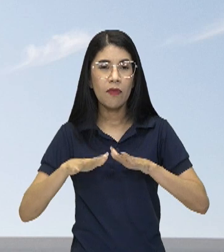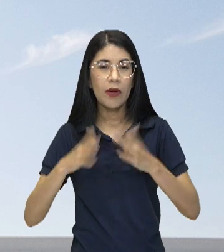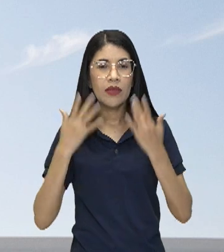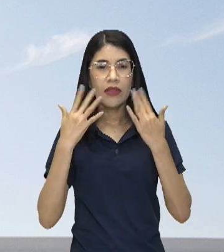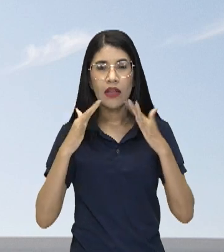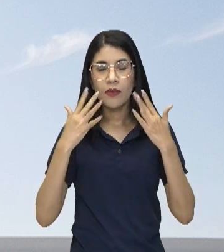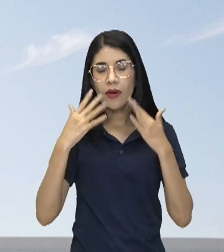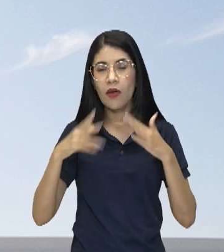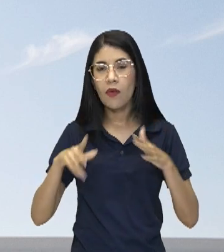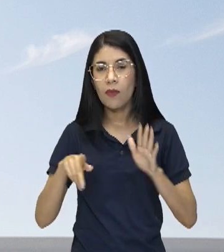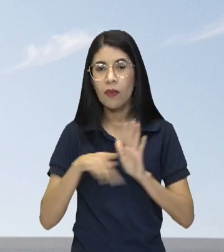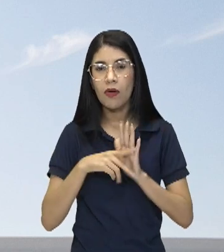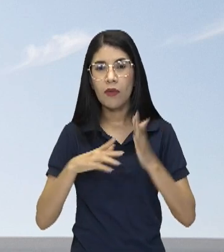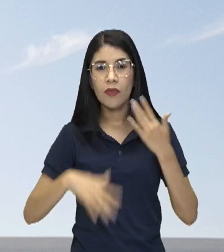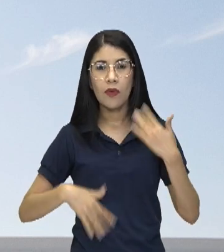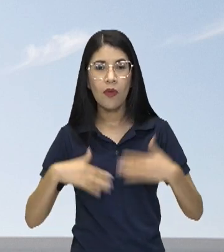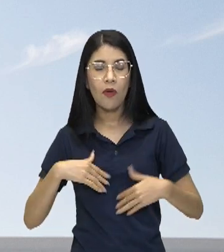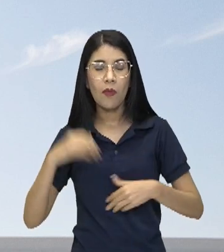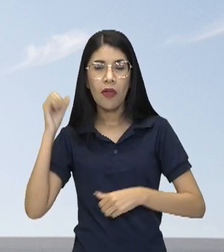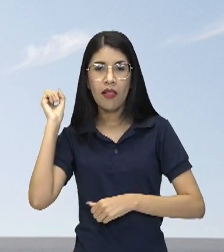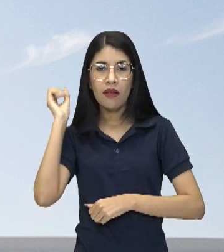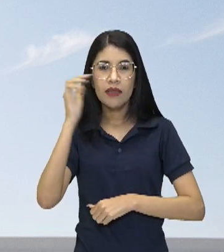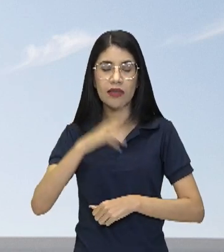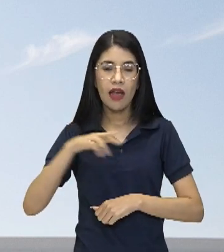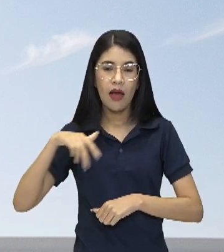do ser humano, como lançar, correr, saltar.